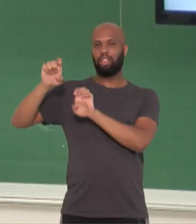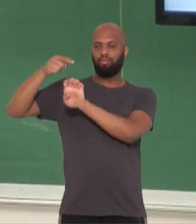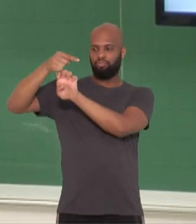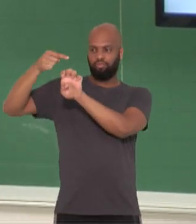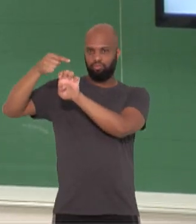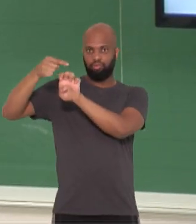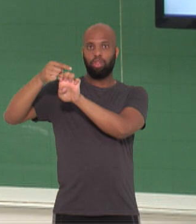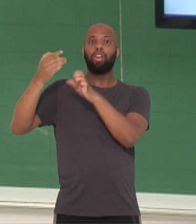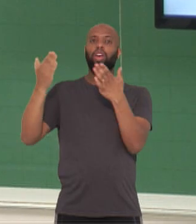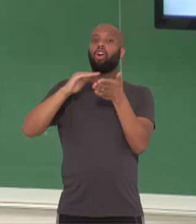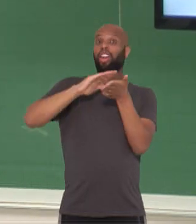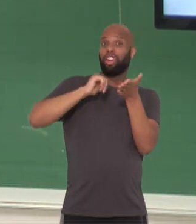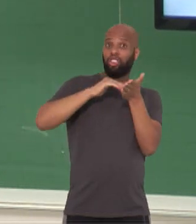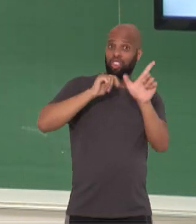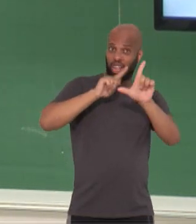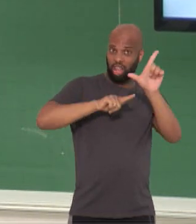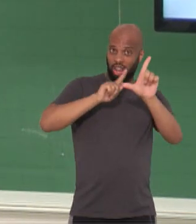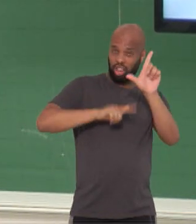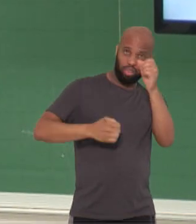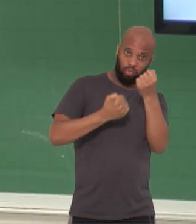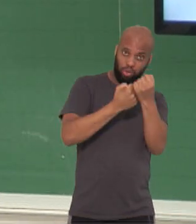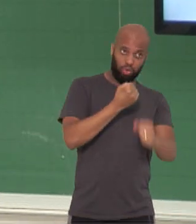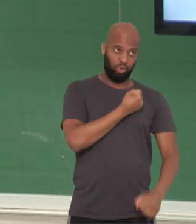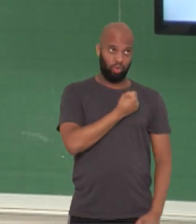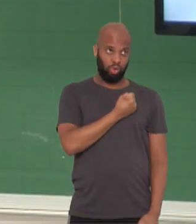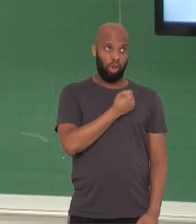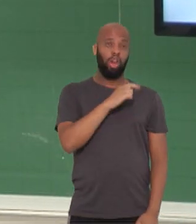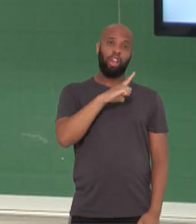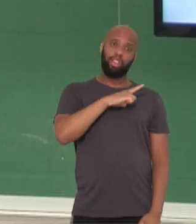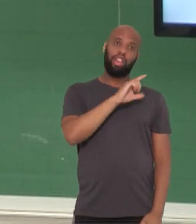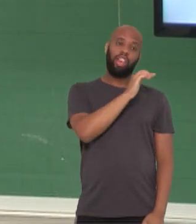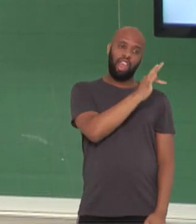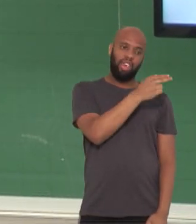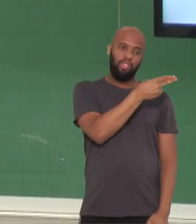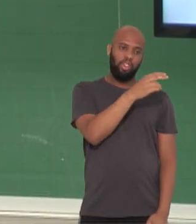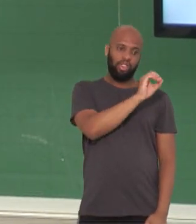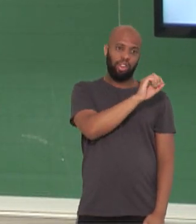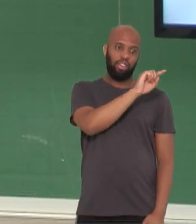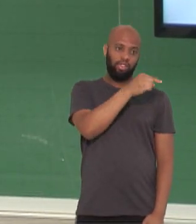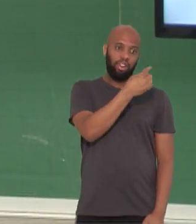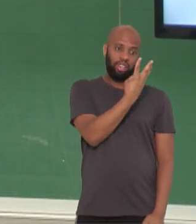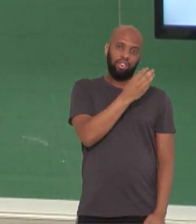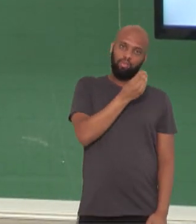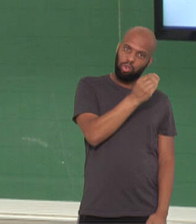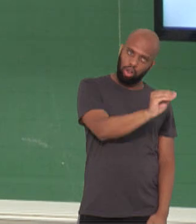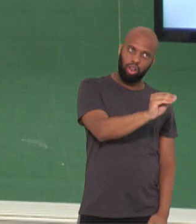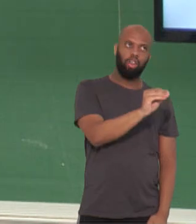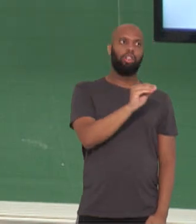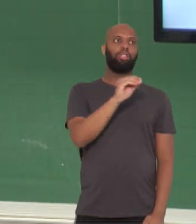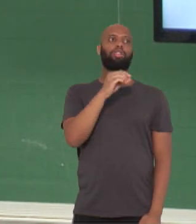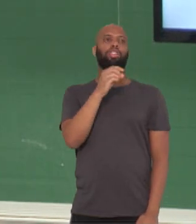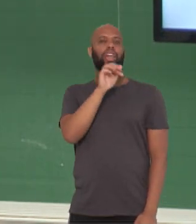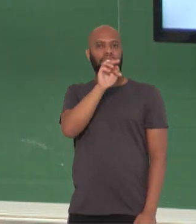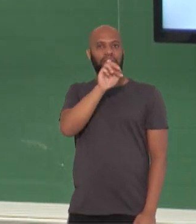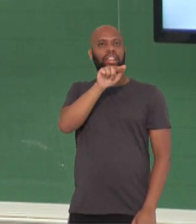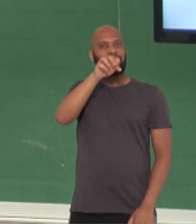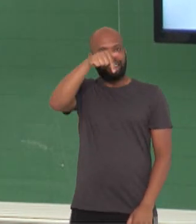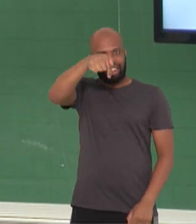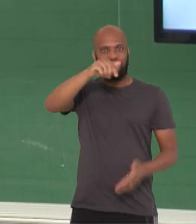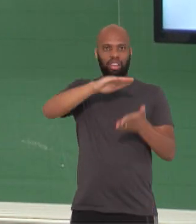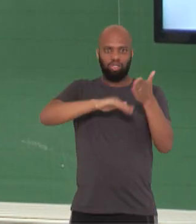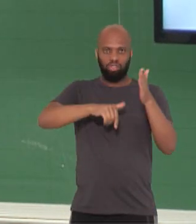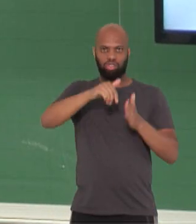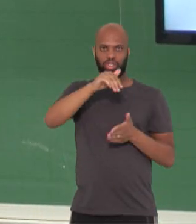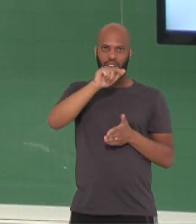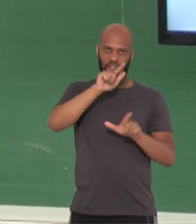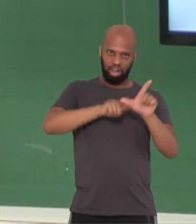calma, corretamente. Veja, força 0,3, carga 15 vezes 10 na menos 6, vezes campo elétrico.